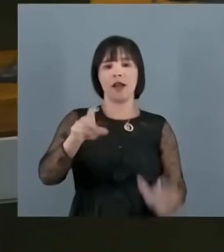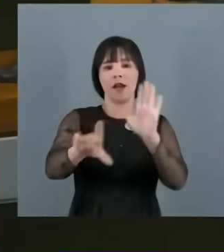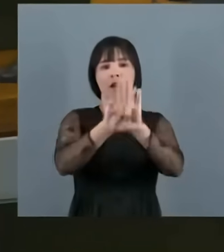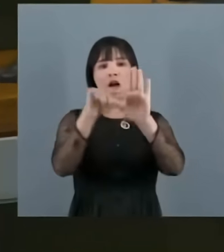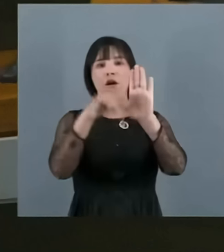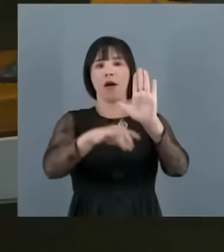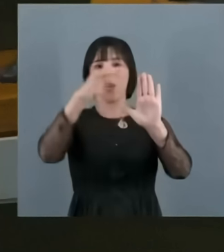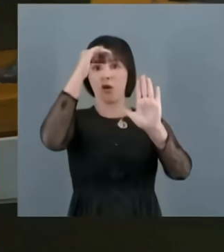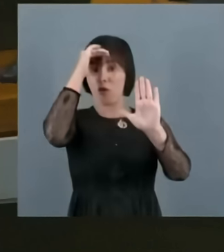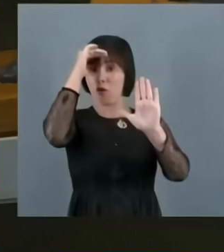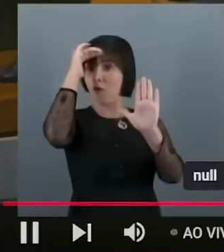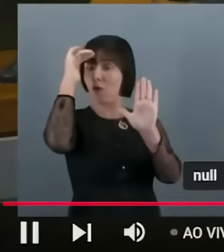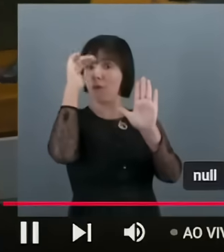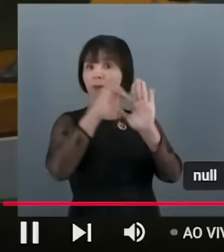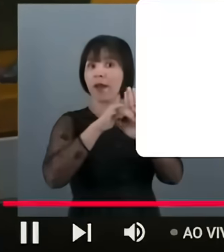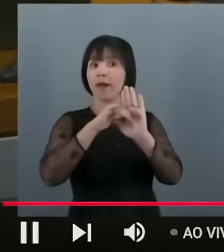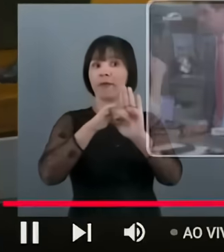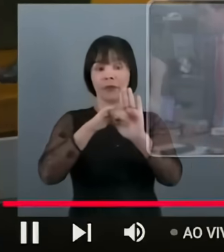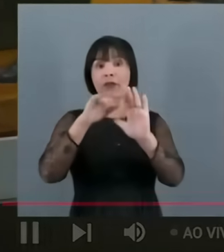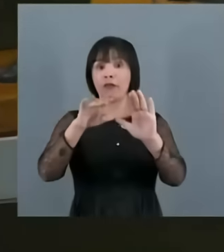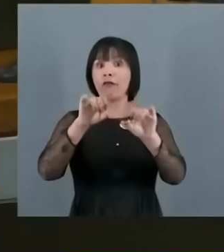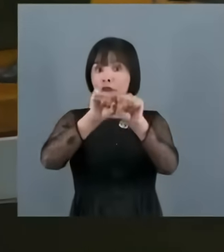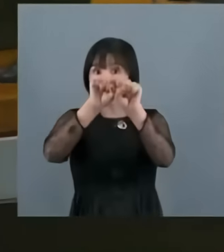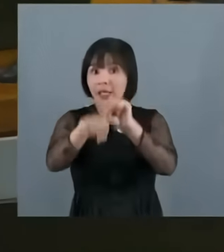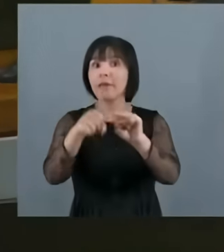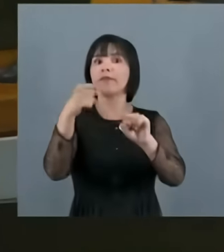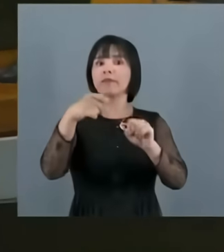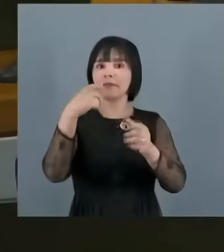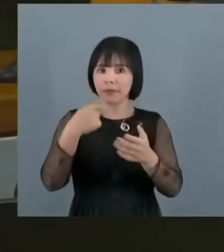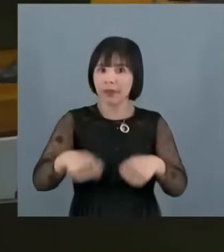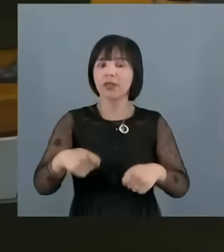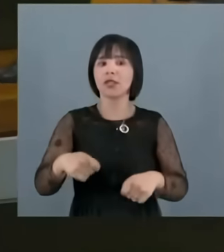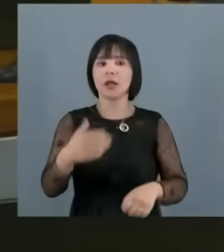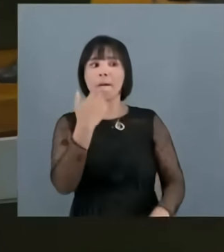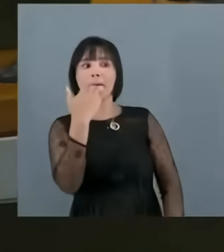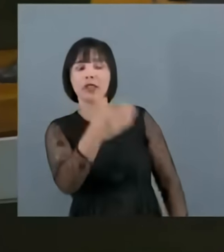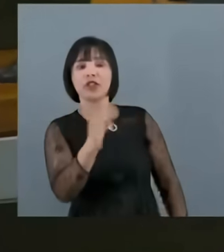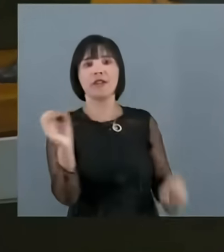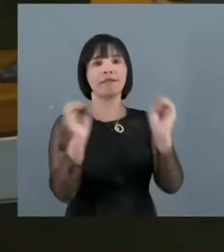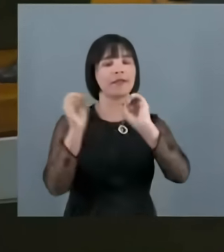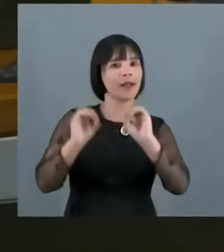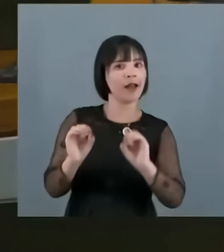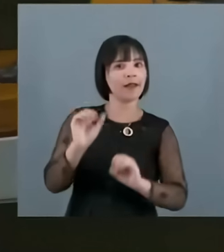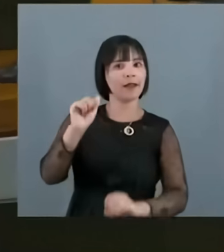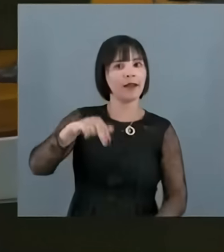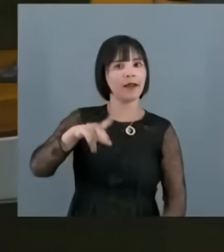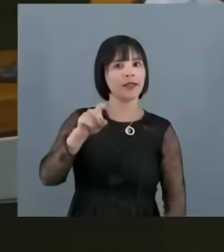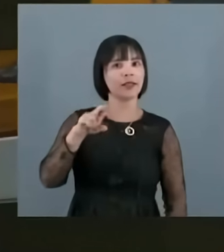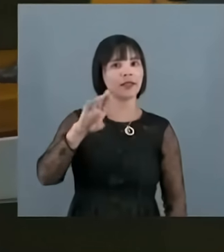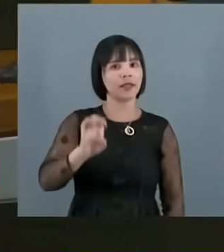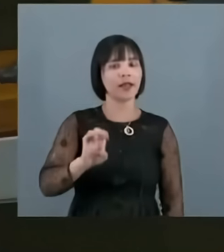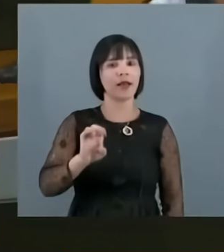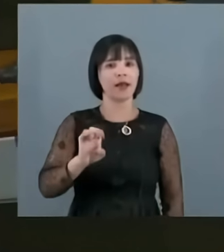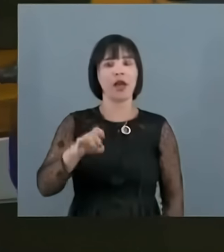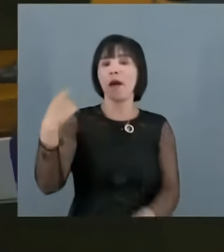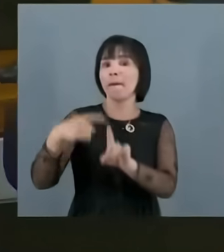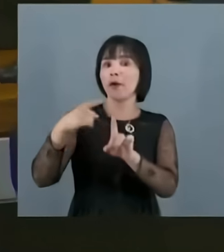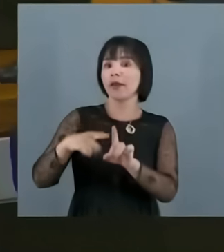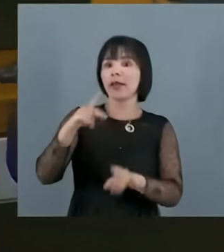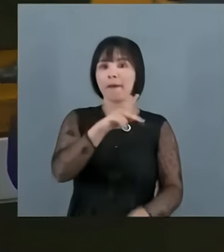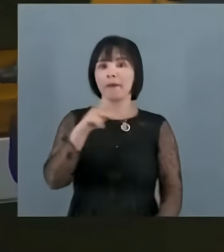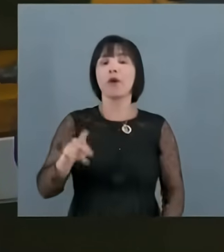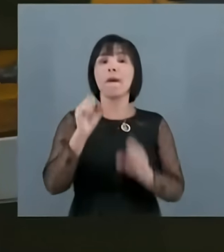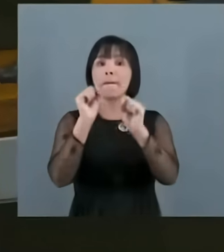lei, coercitivamente e sem pedir nada para André Mendonça. Pois não, senhor. Ele que se vire. Vossa Excelência pode,